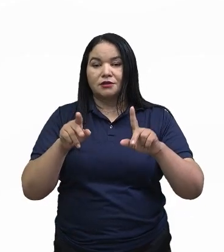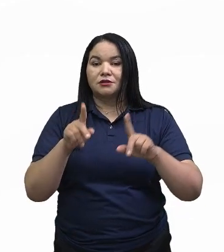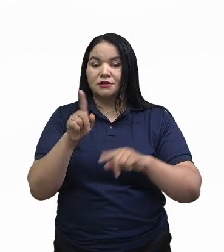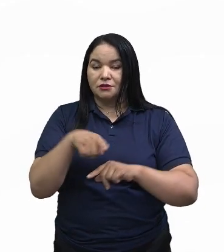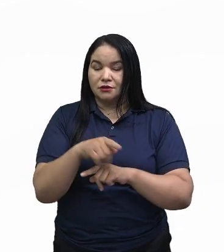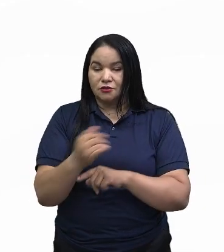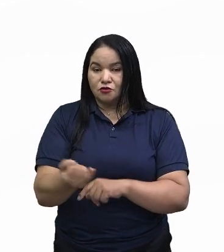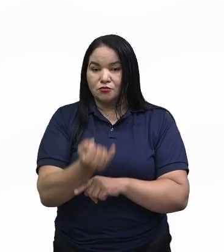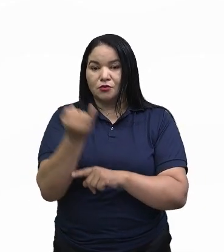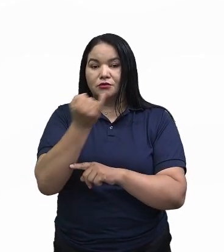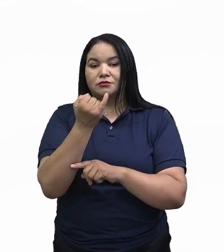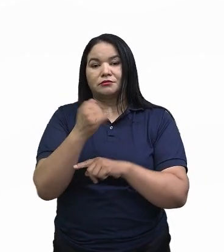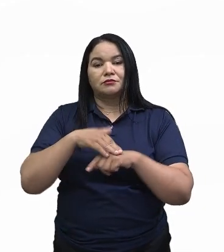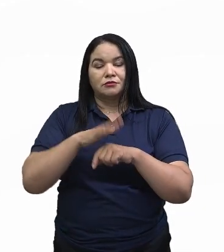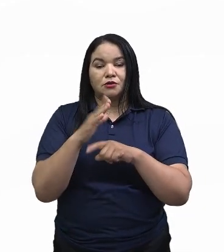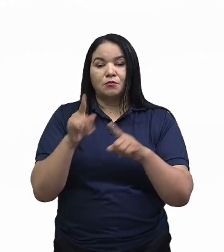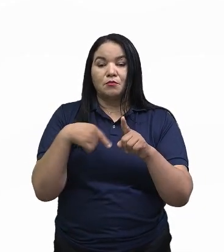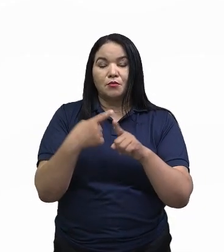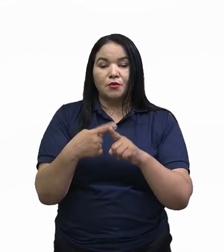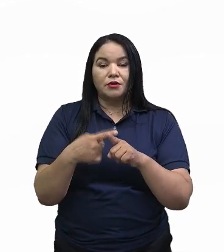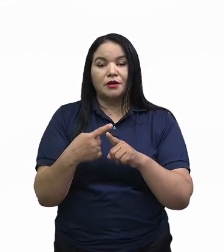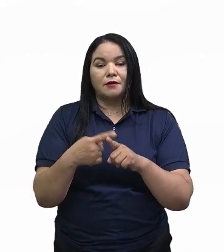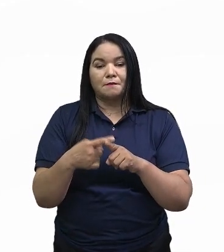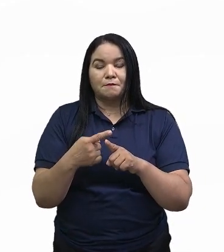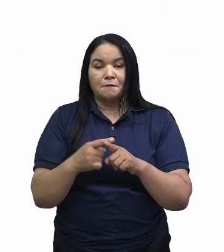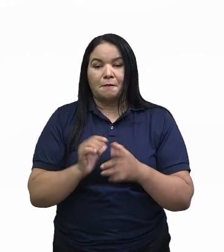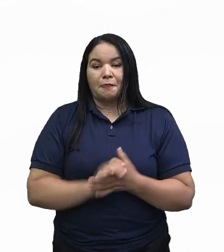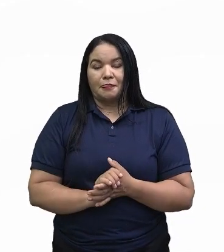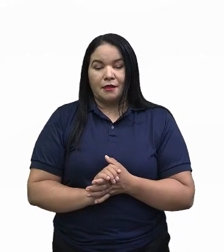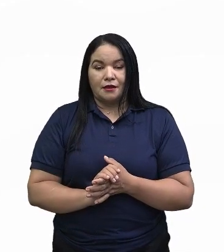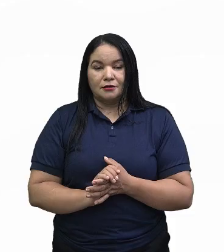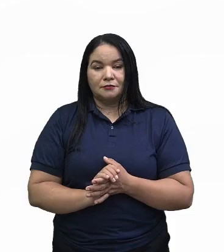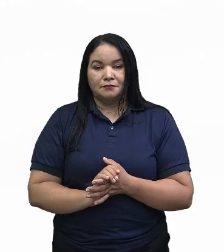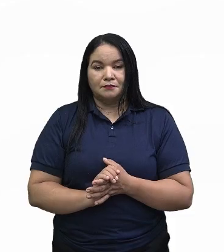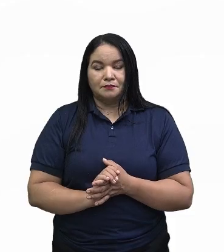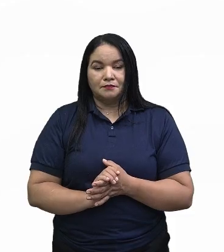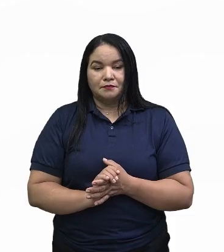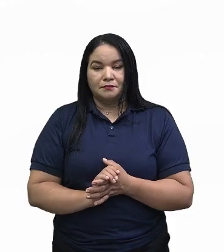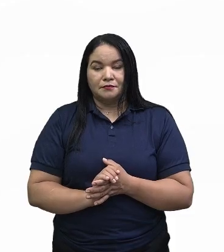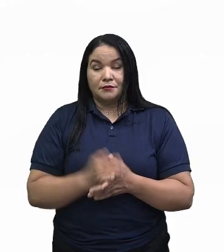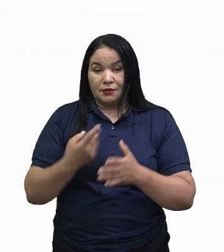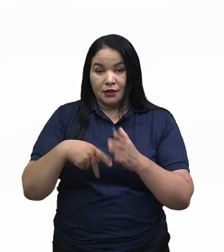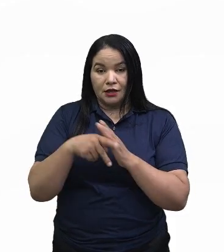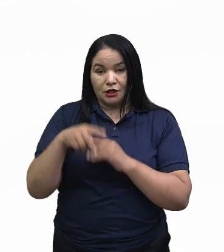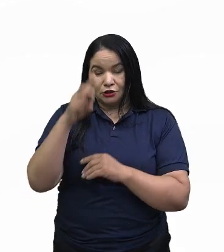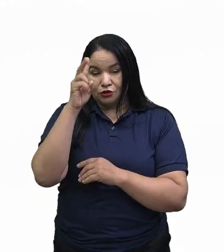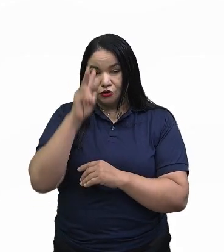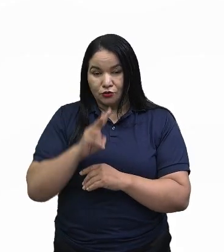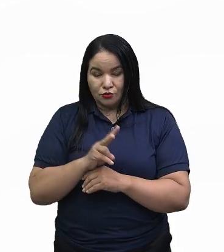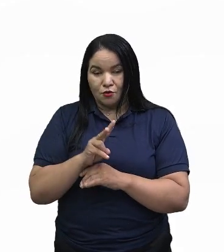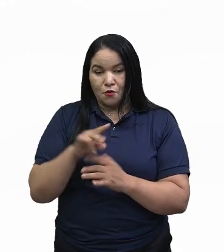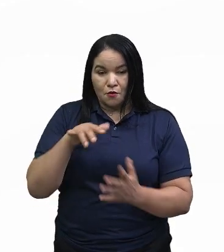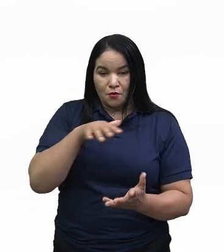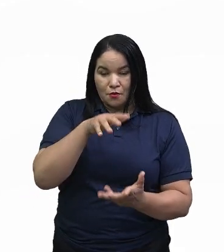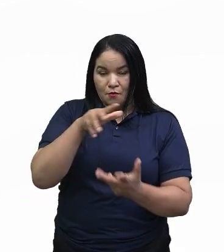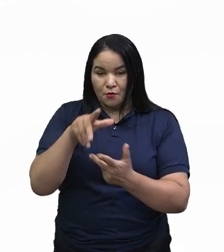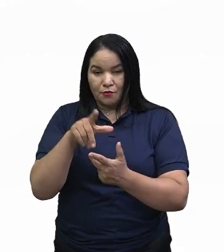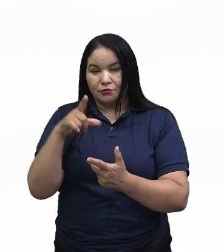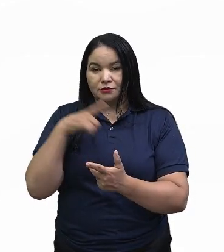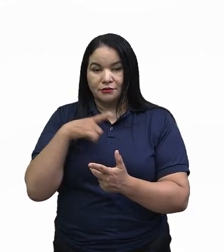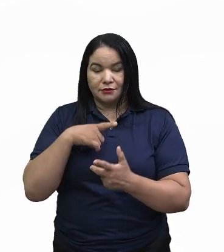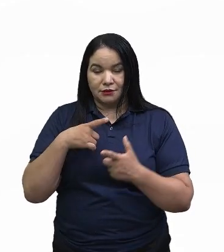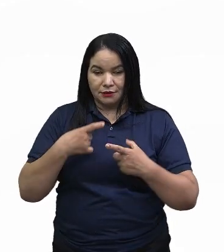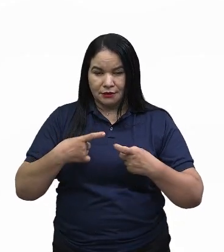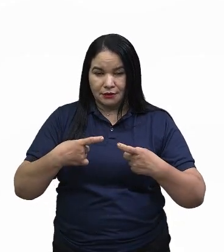muito importante, pois dentro da história mundial, né, dentro da história do mundo, você já teve